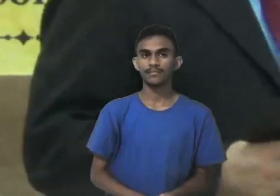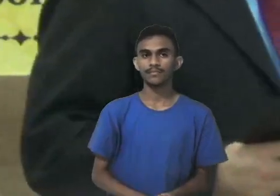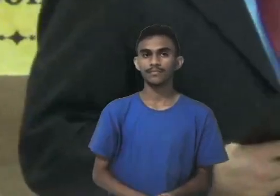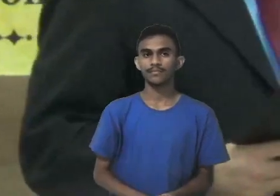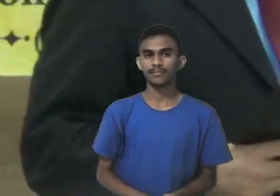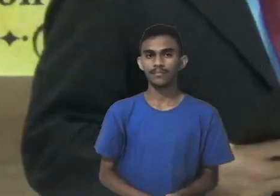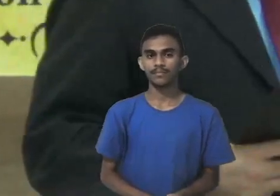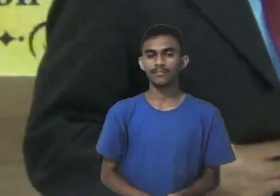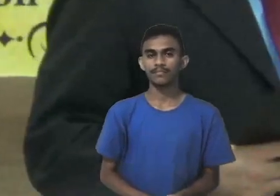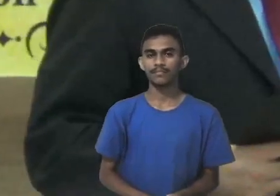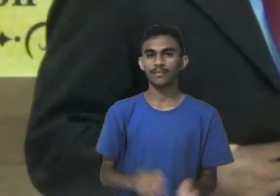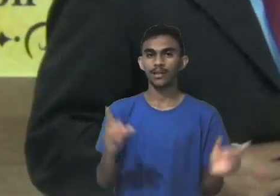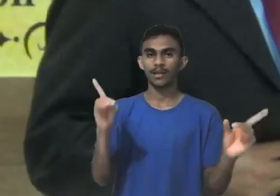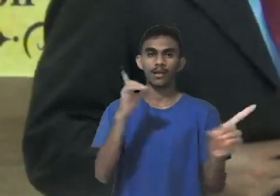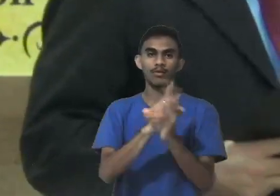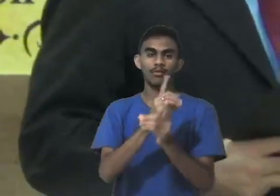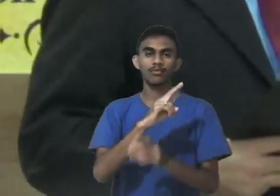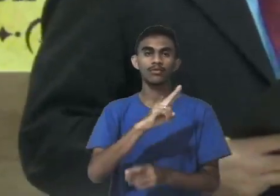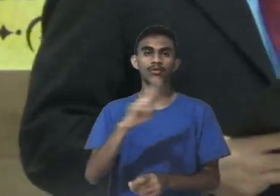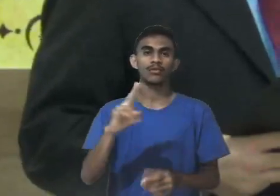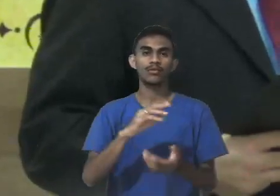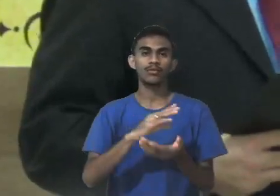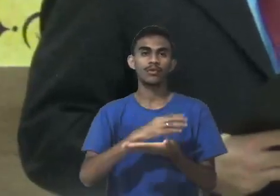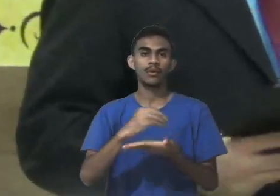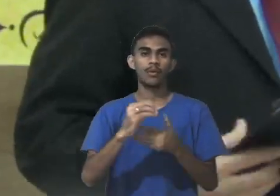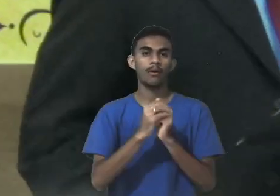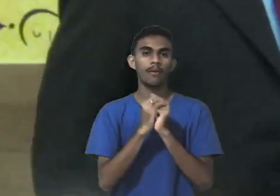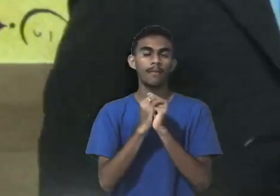Glória a Jesus. Quem encontrou, diga amém.